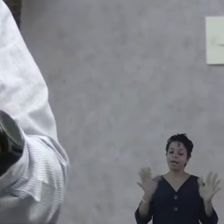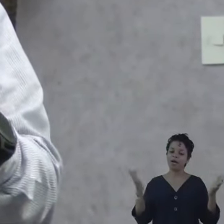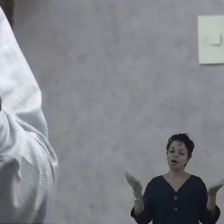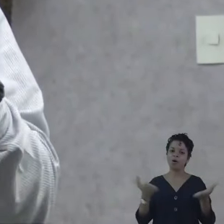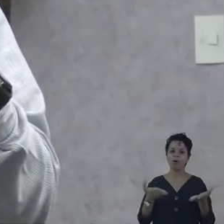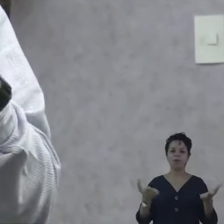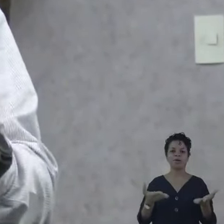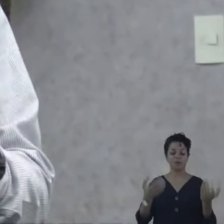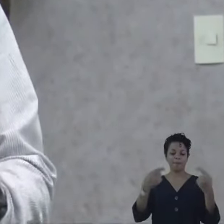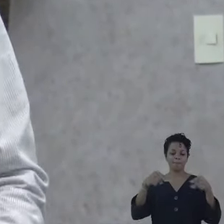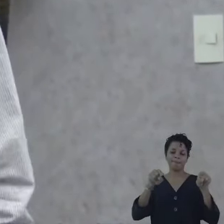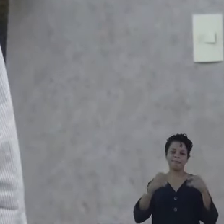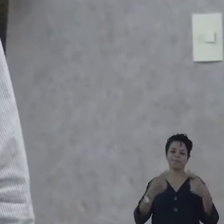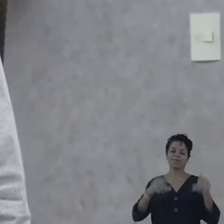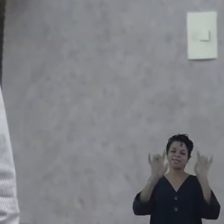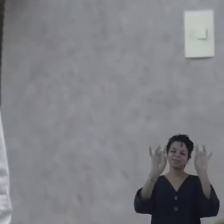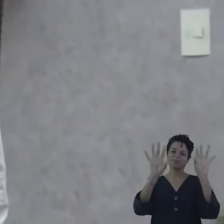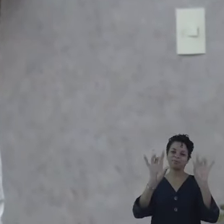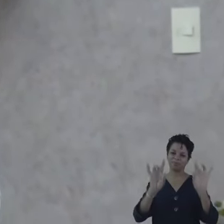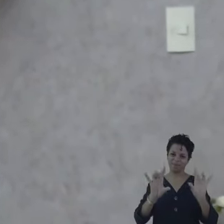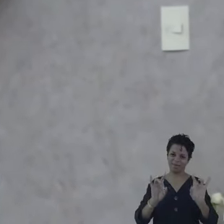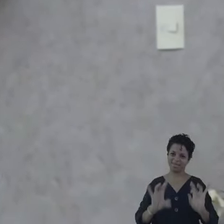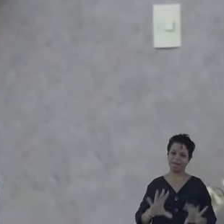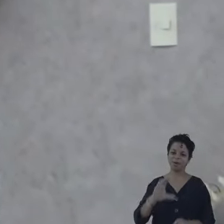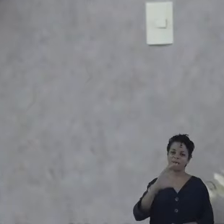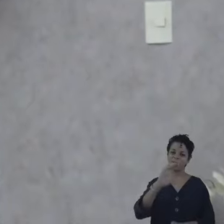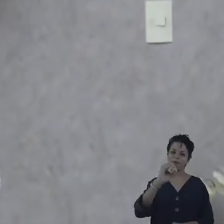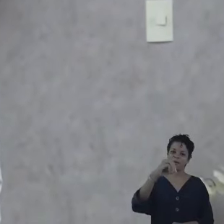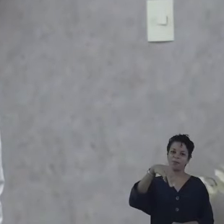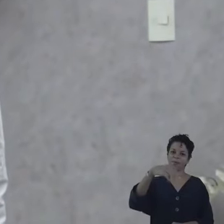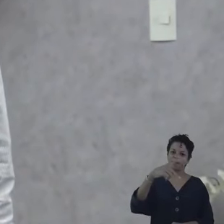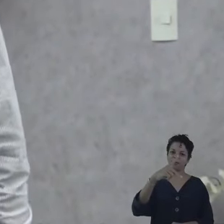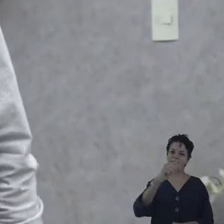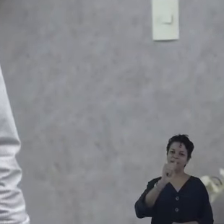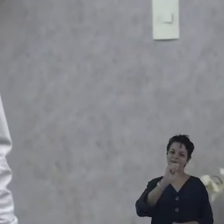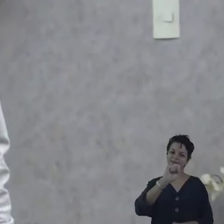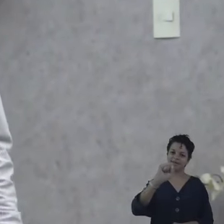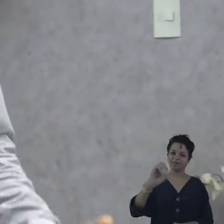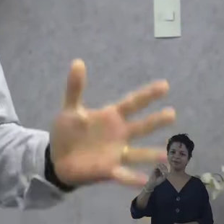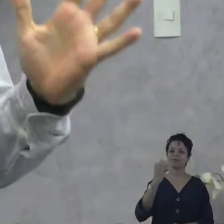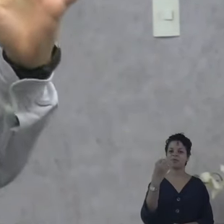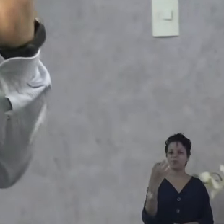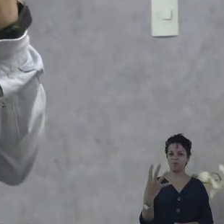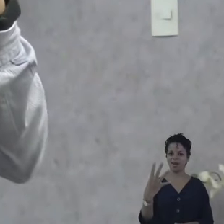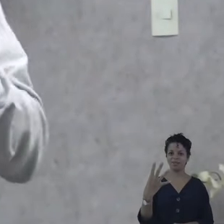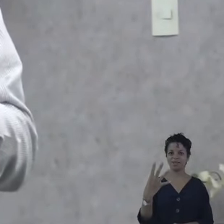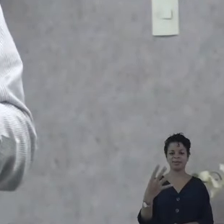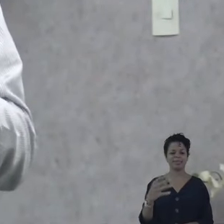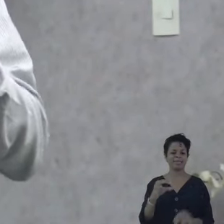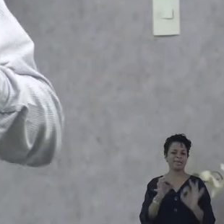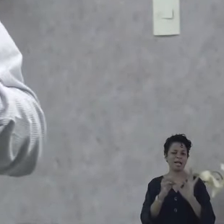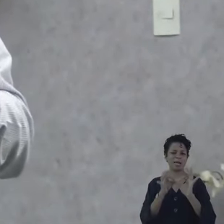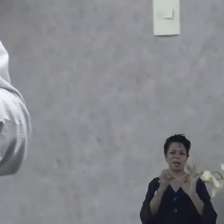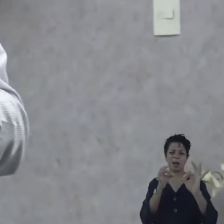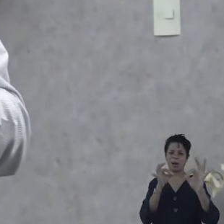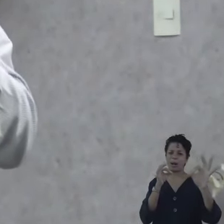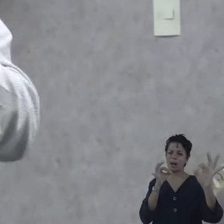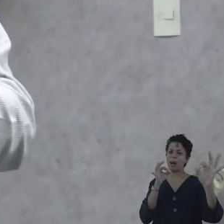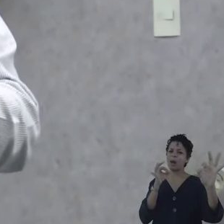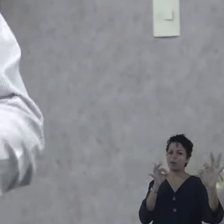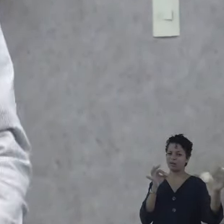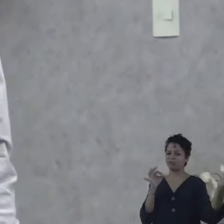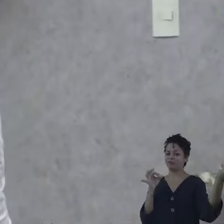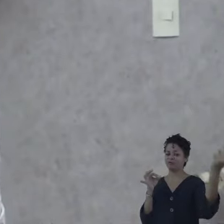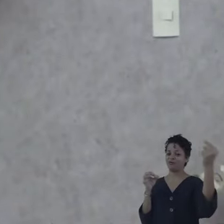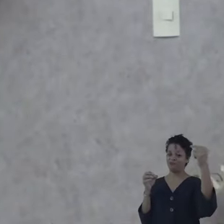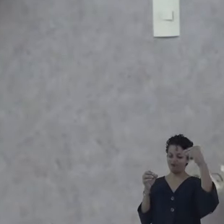com um musical também especial, com o Passo 4 aqui com a gente, quarteto que veio de longe, eu não posso falar ainda de onde, porque eu vou